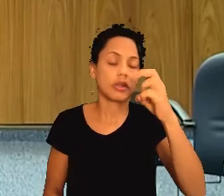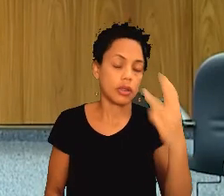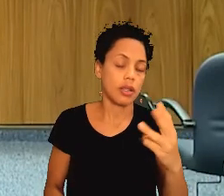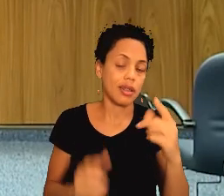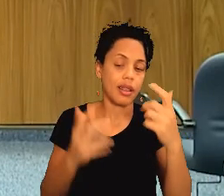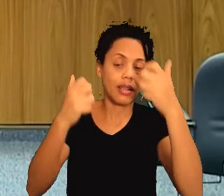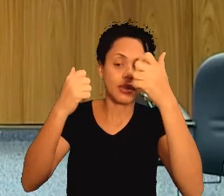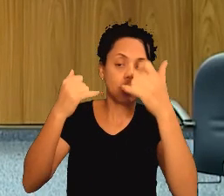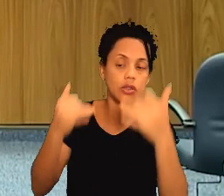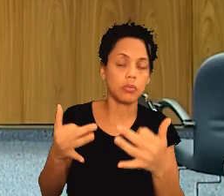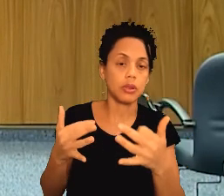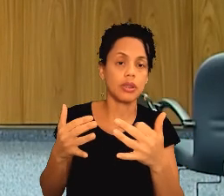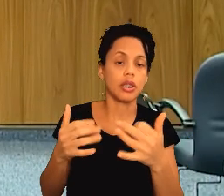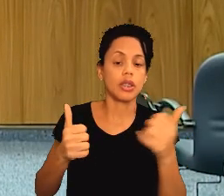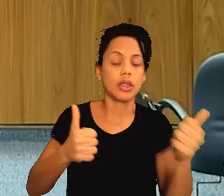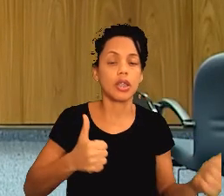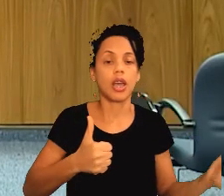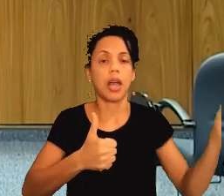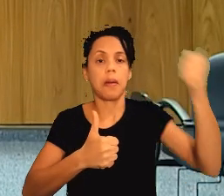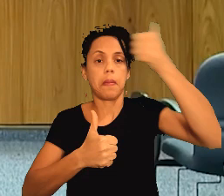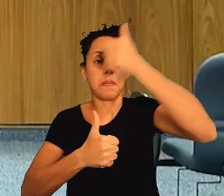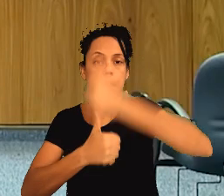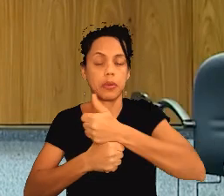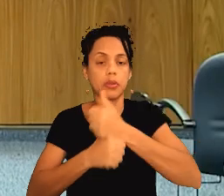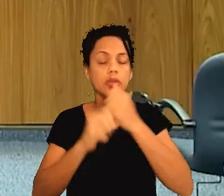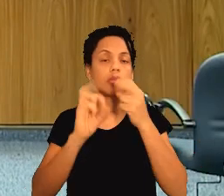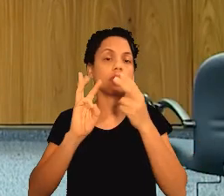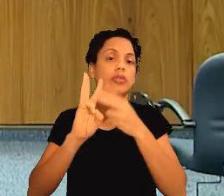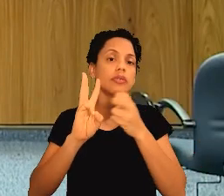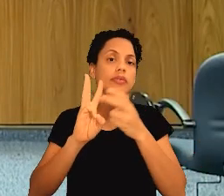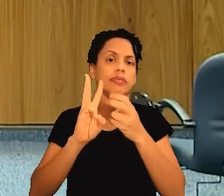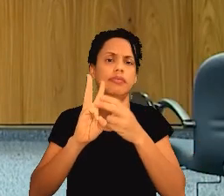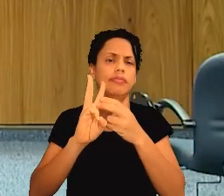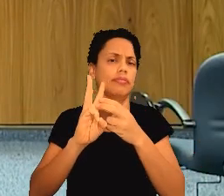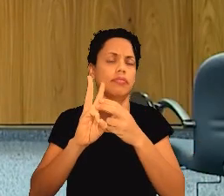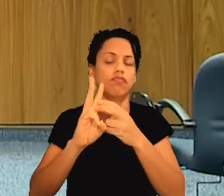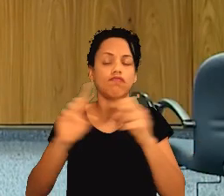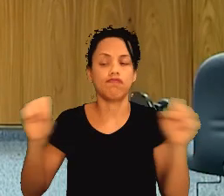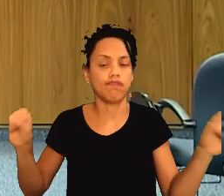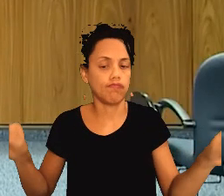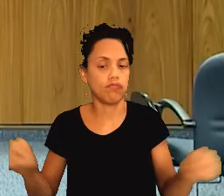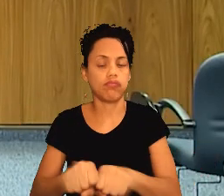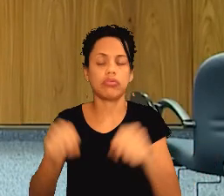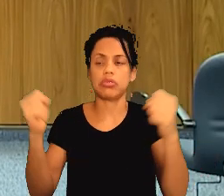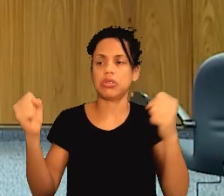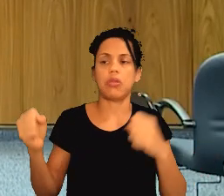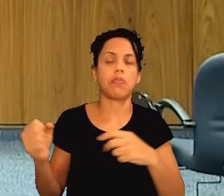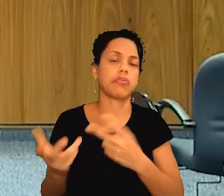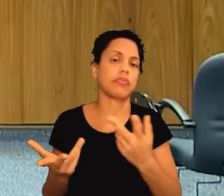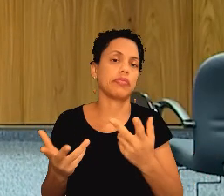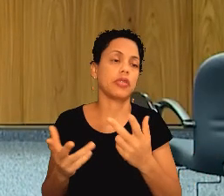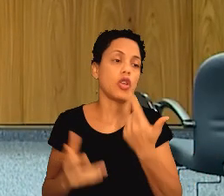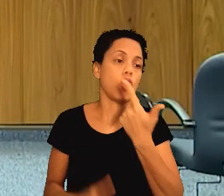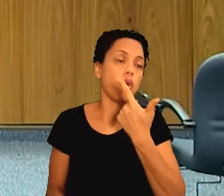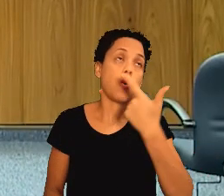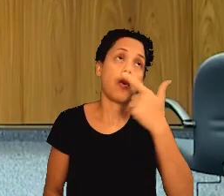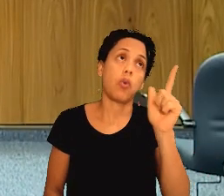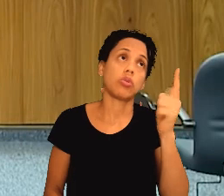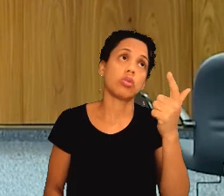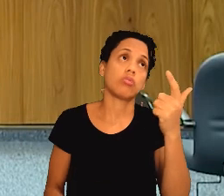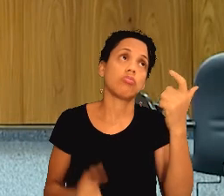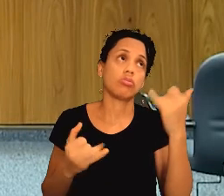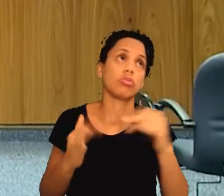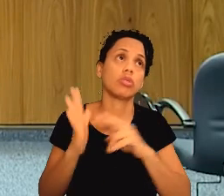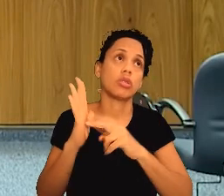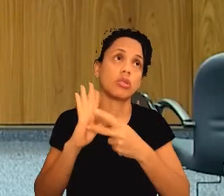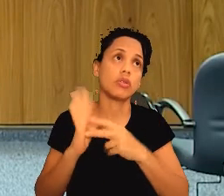já se afirma que a posse indígena é inviolável, não é? Em outros